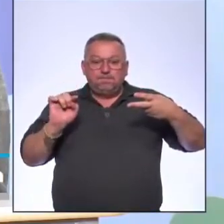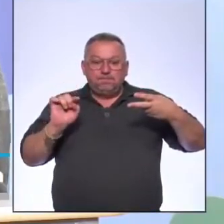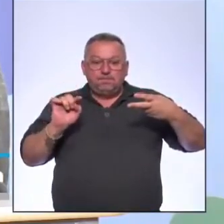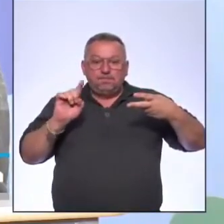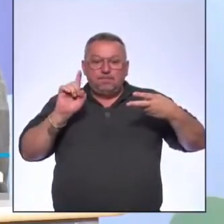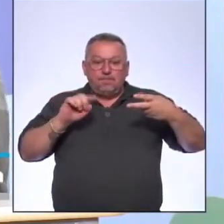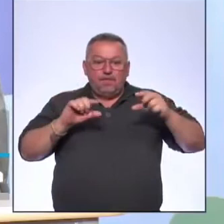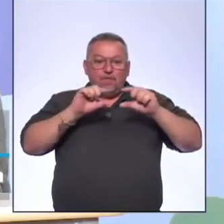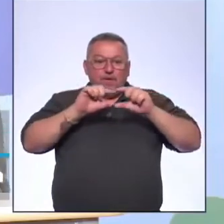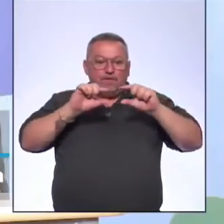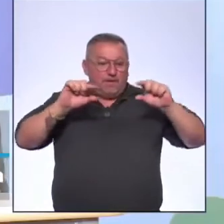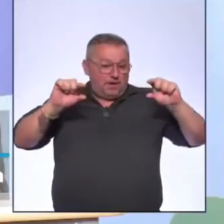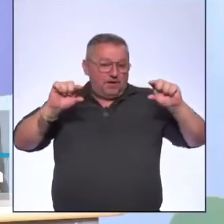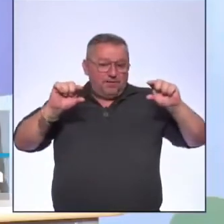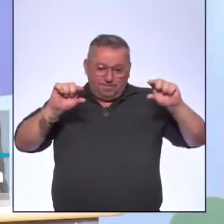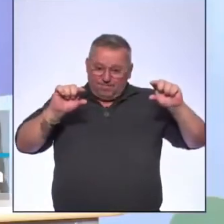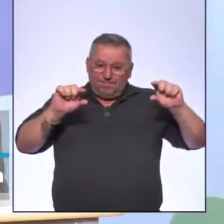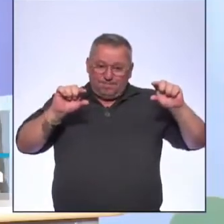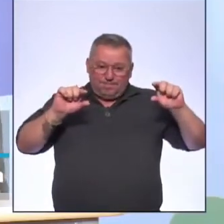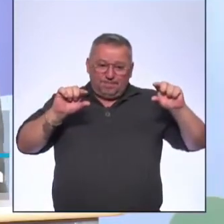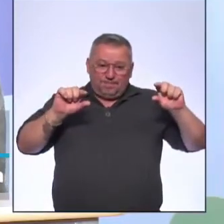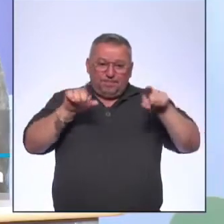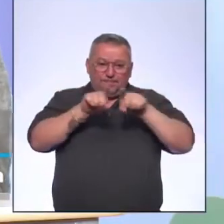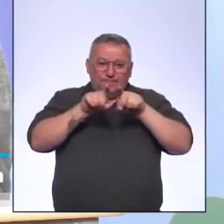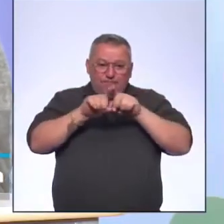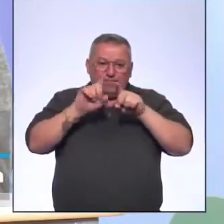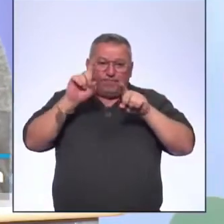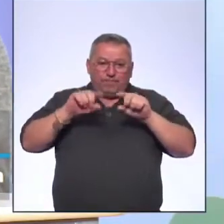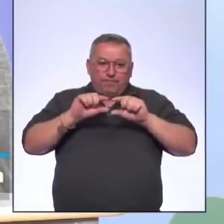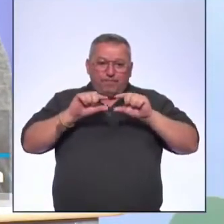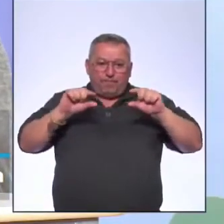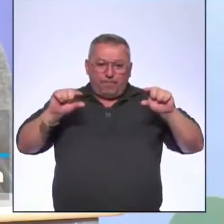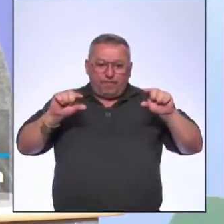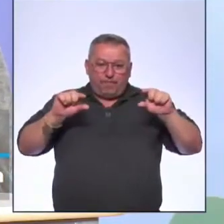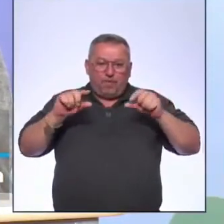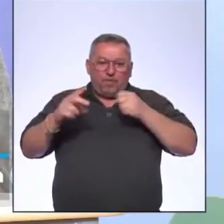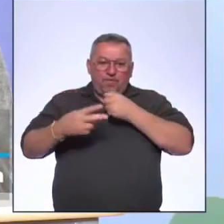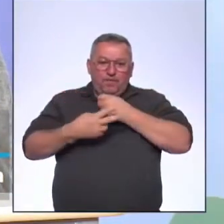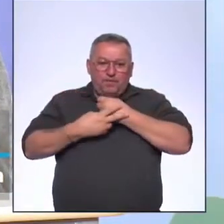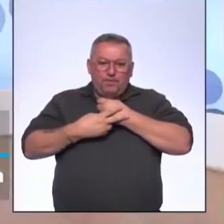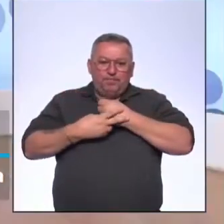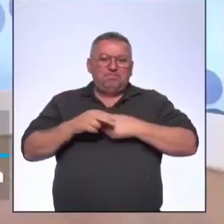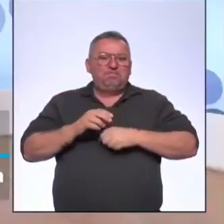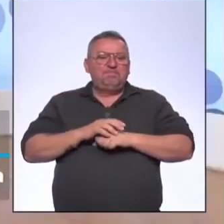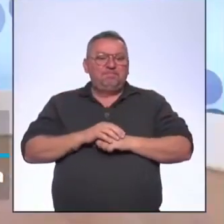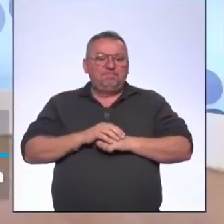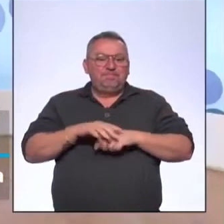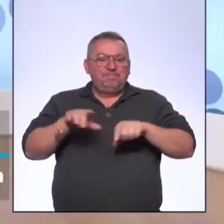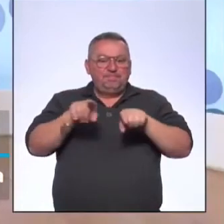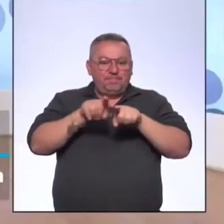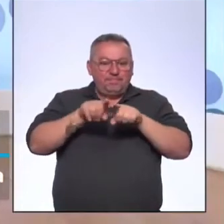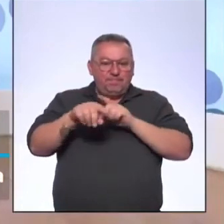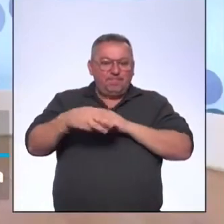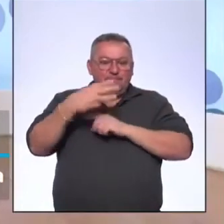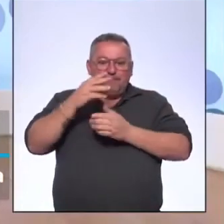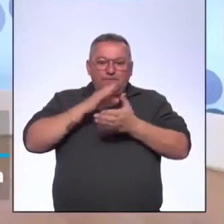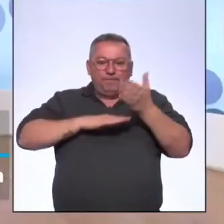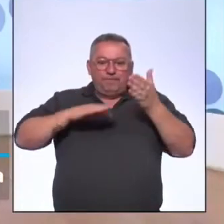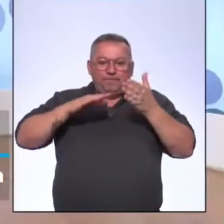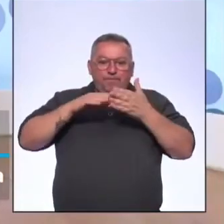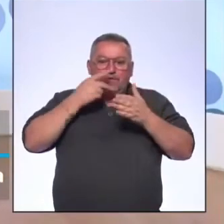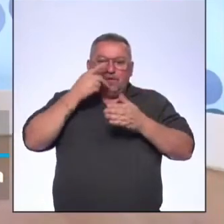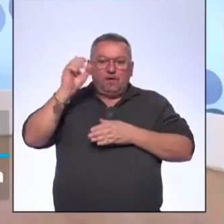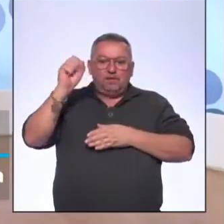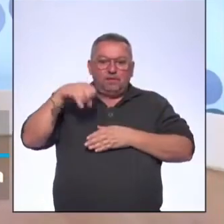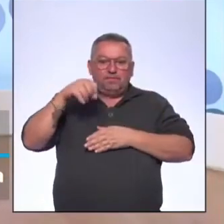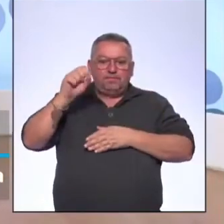uma frase e a Maria Eduarda colocou é uma frase com verbo. Ah, que legal. E a 3, todo mundo só limitou a